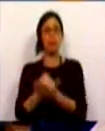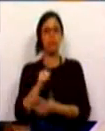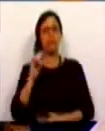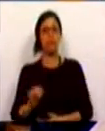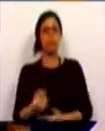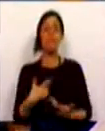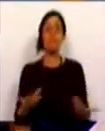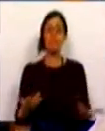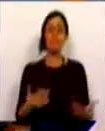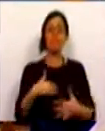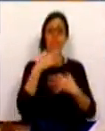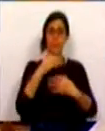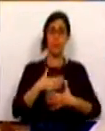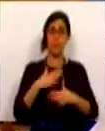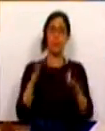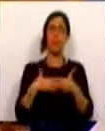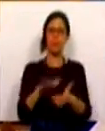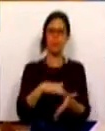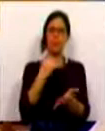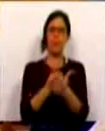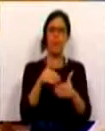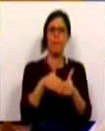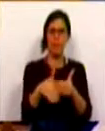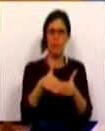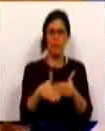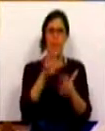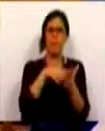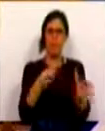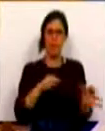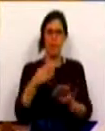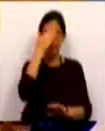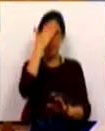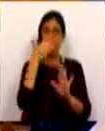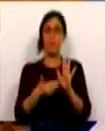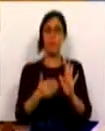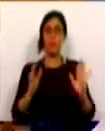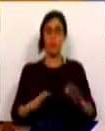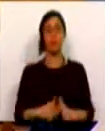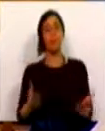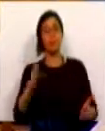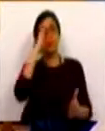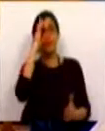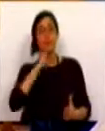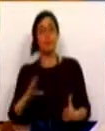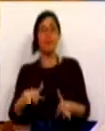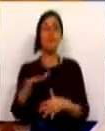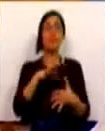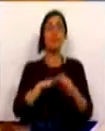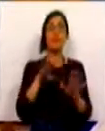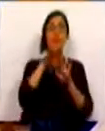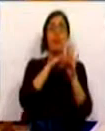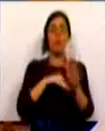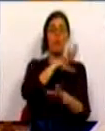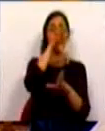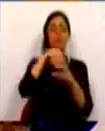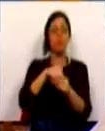E estamos convictos que o processo será concluído dentro do planeamento previsto. Como se sabe, o âmbito do programa abrange